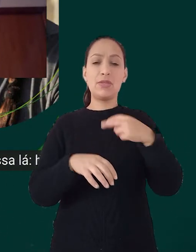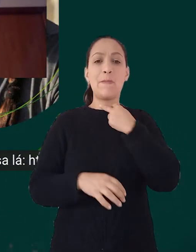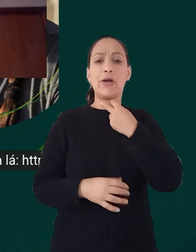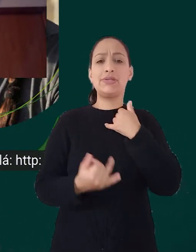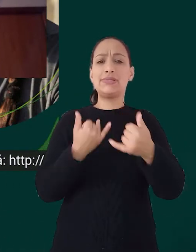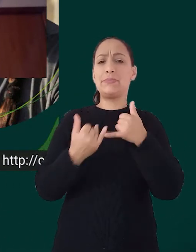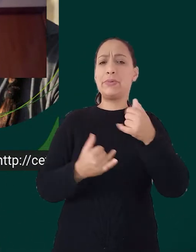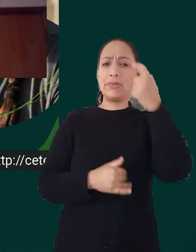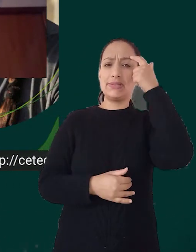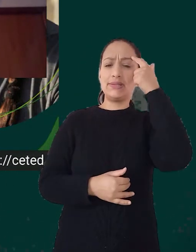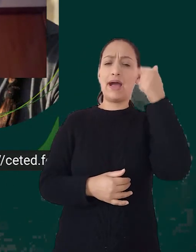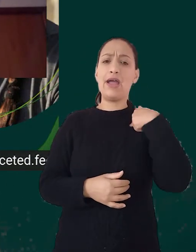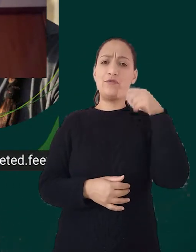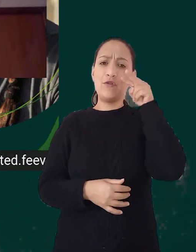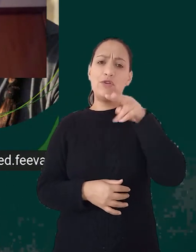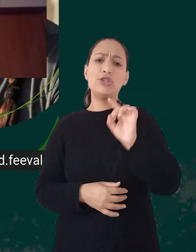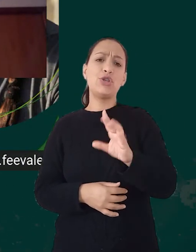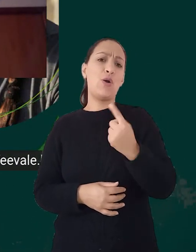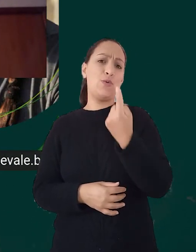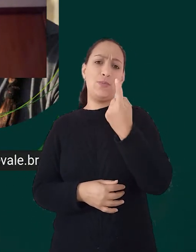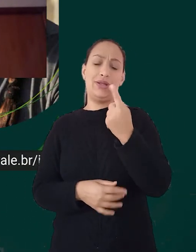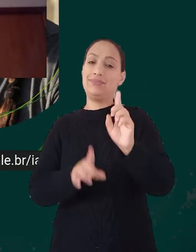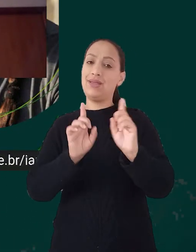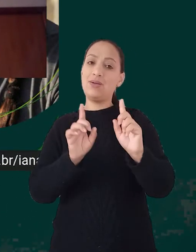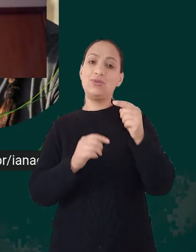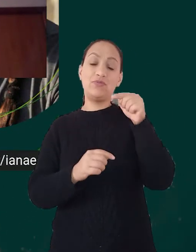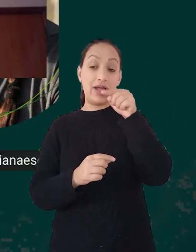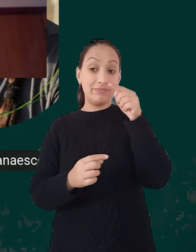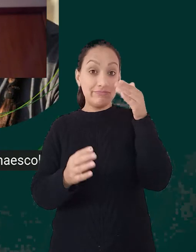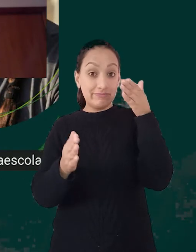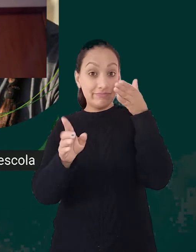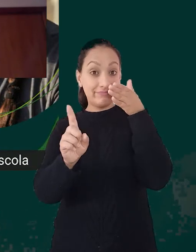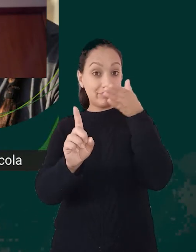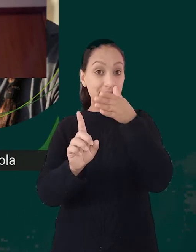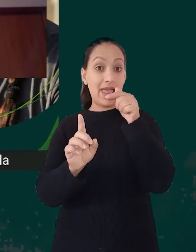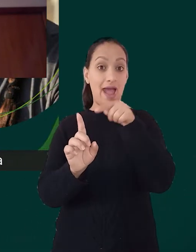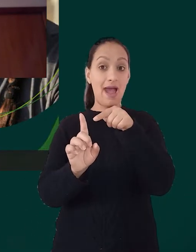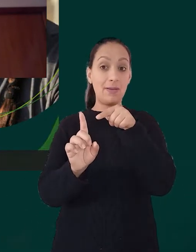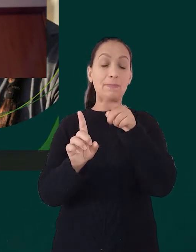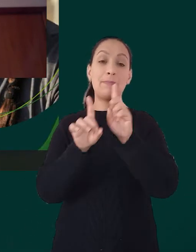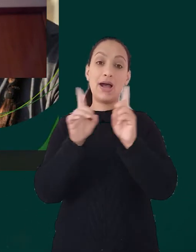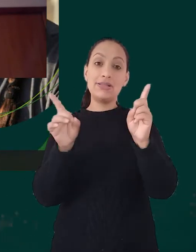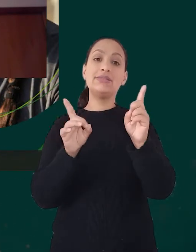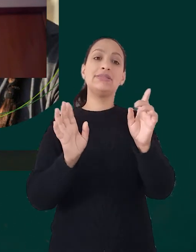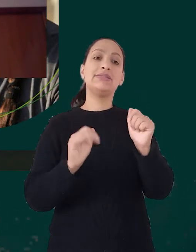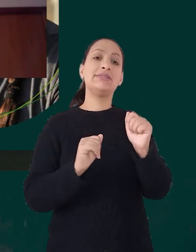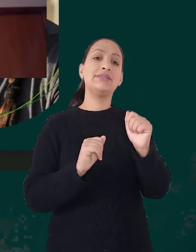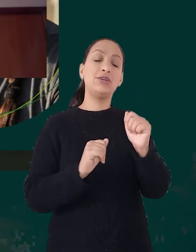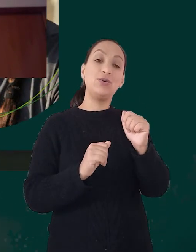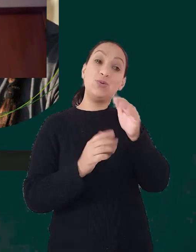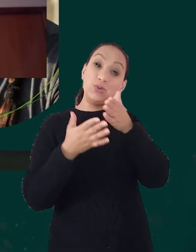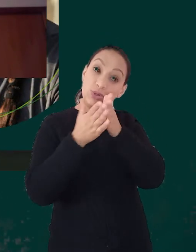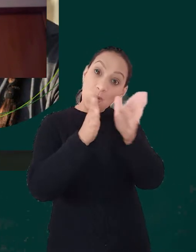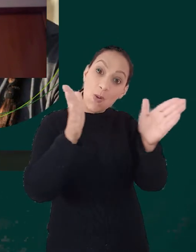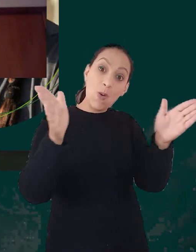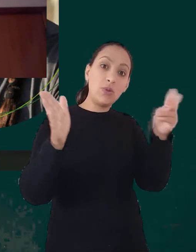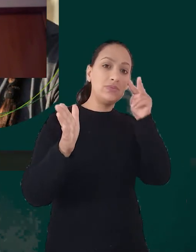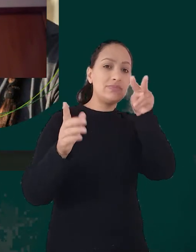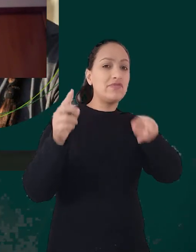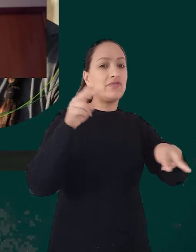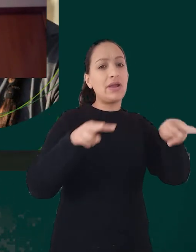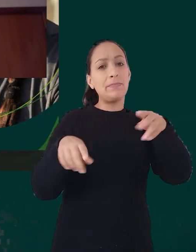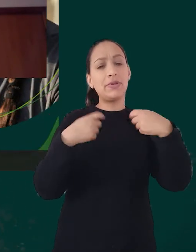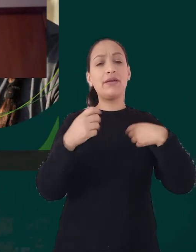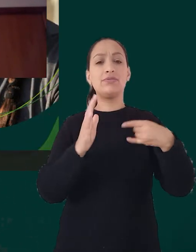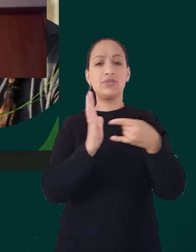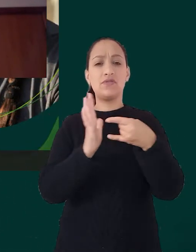tu vai ver só uma coisa, tu vai mirar aquela coisa, ou a programação, ou a arte, ou a narrativa, mas tu tem que ver o todo para tu se tornar um